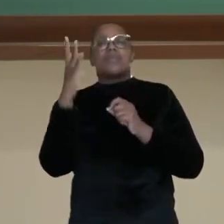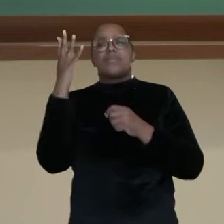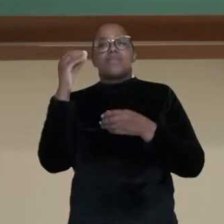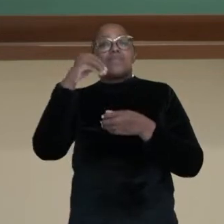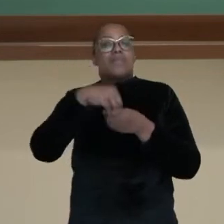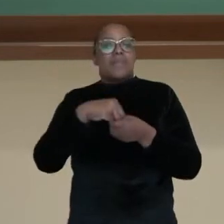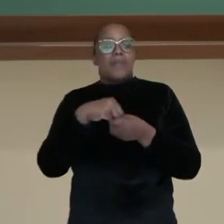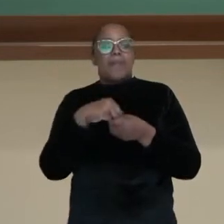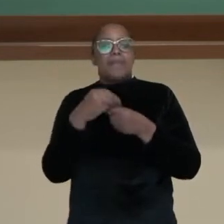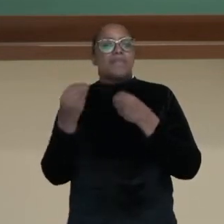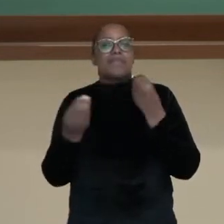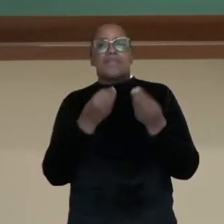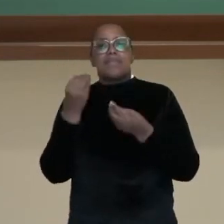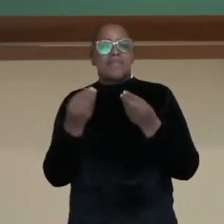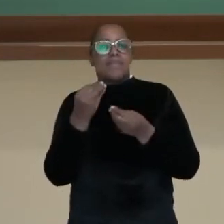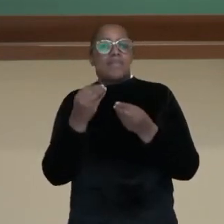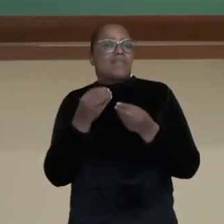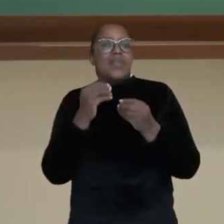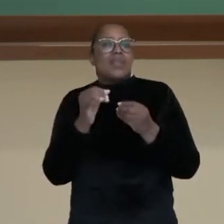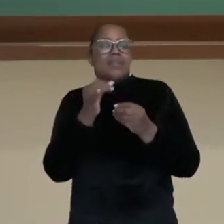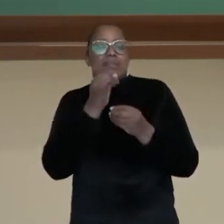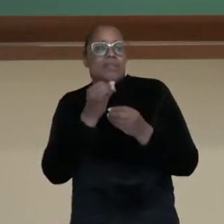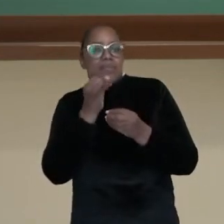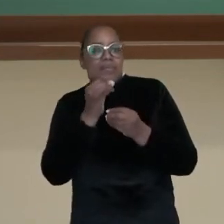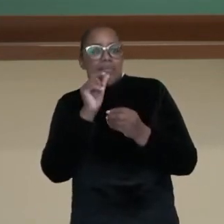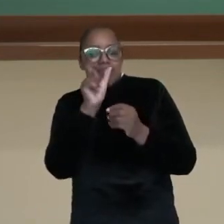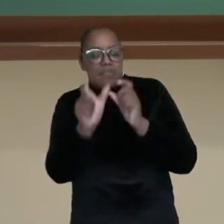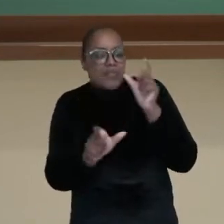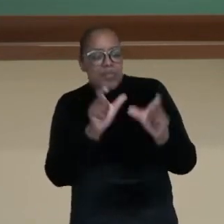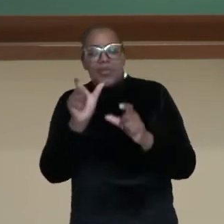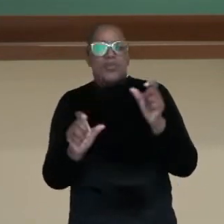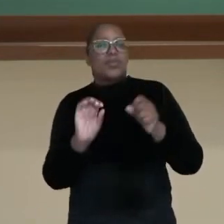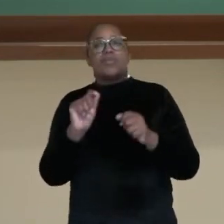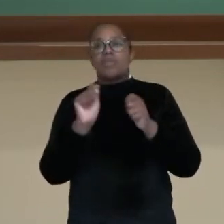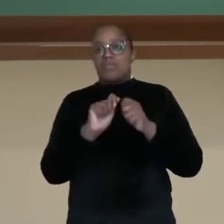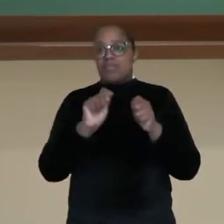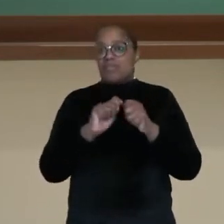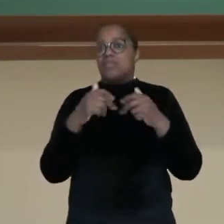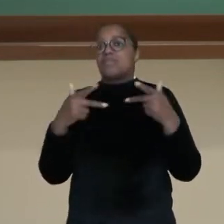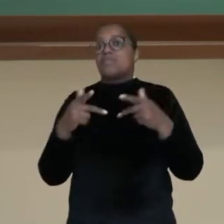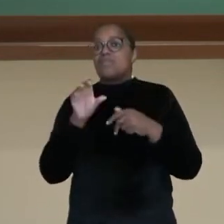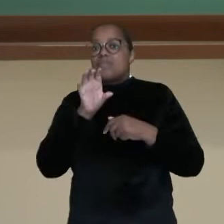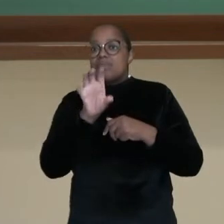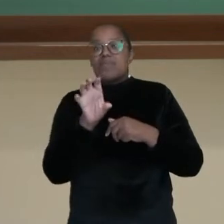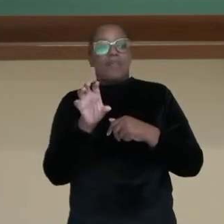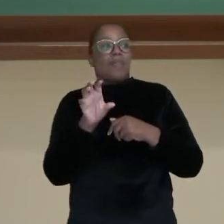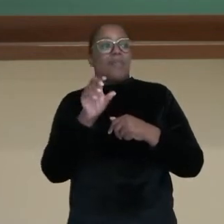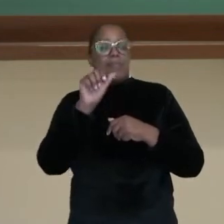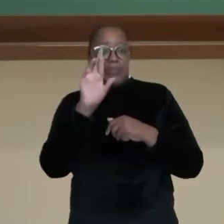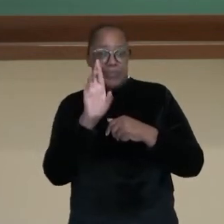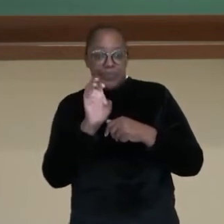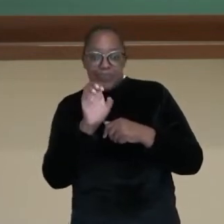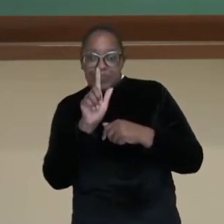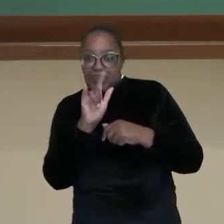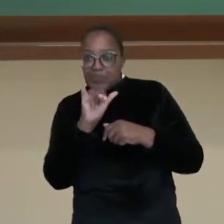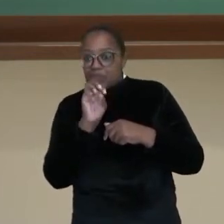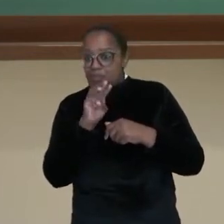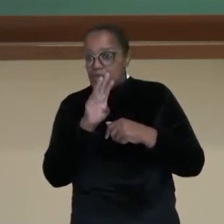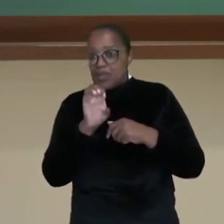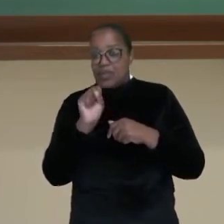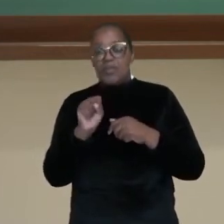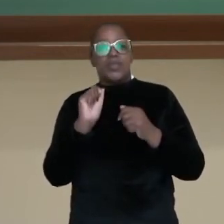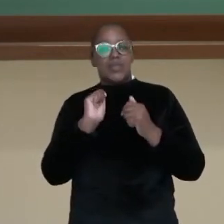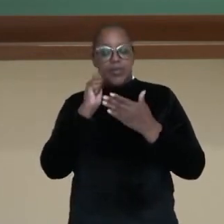de indivíduo eles são? E daí a Hannah Arendt vai dizer assim, olha, esses regimes totalitários,